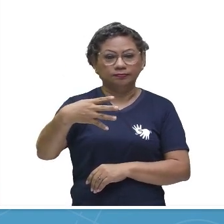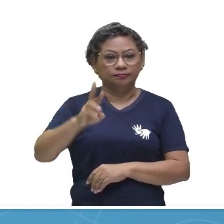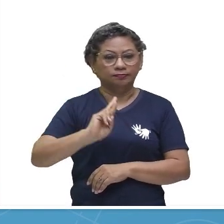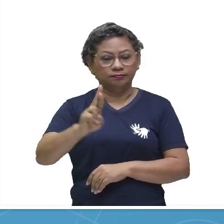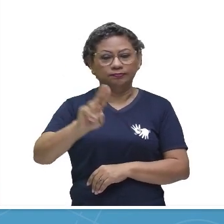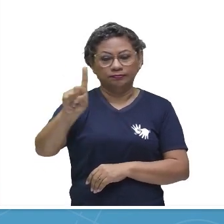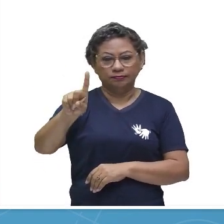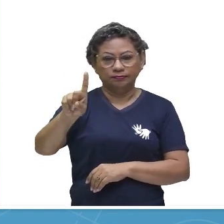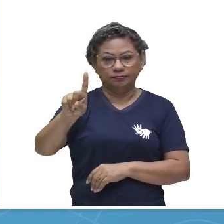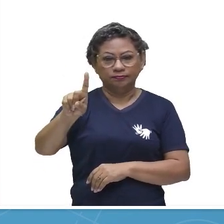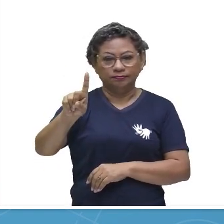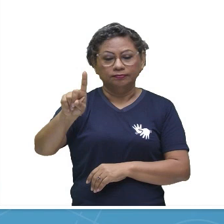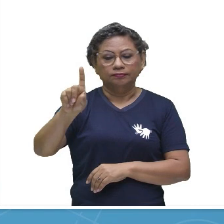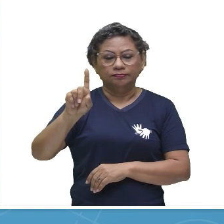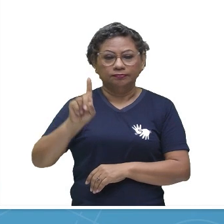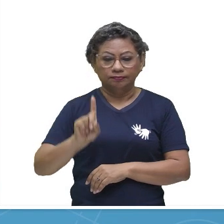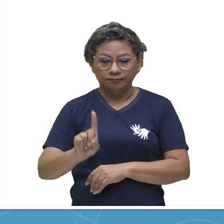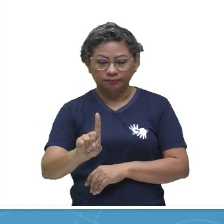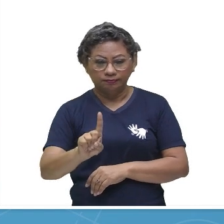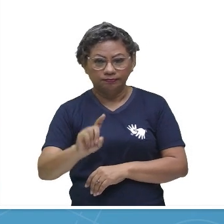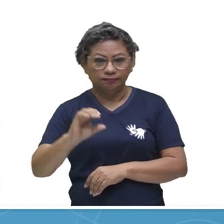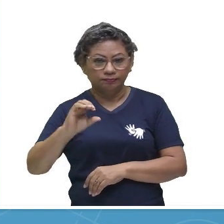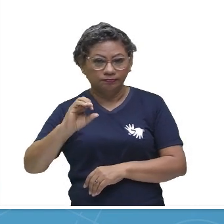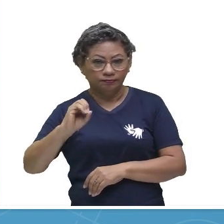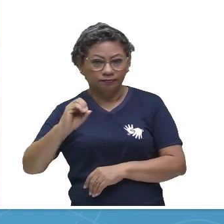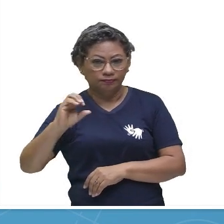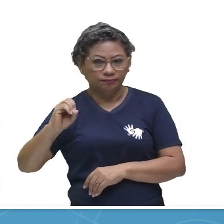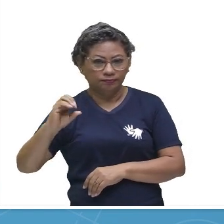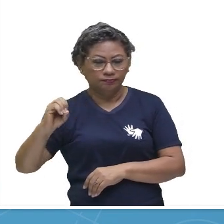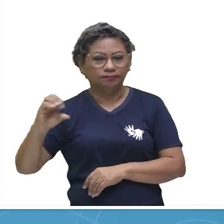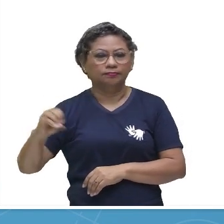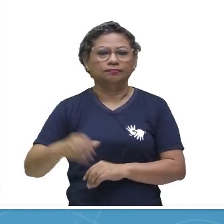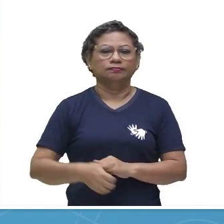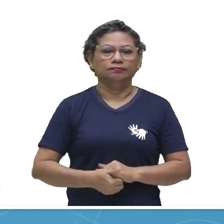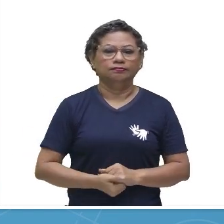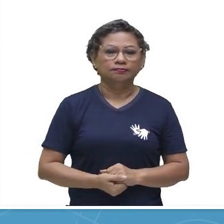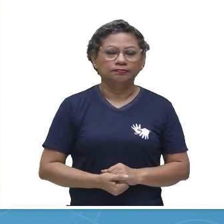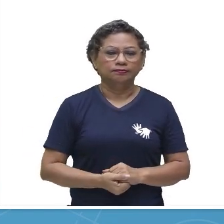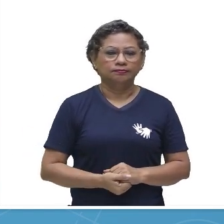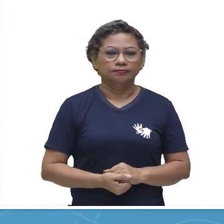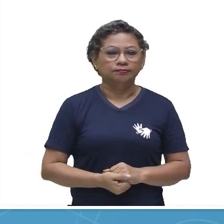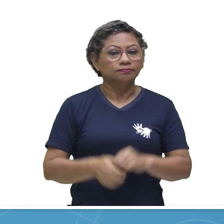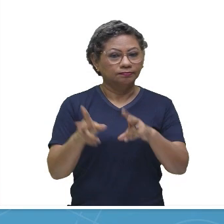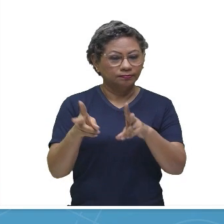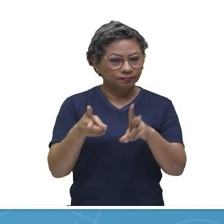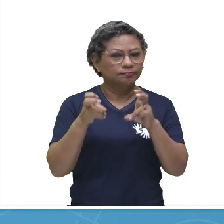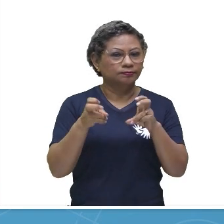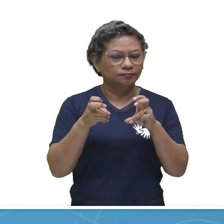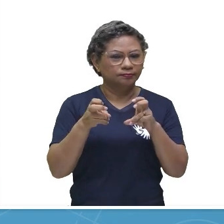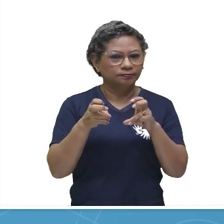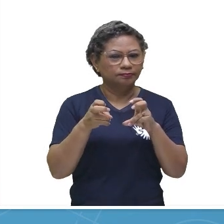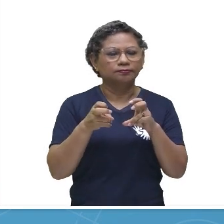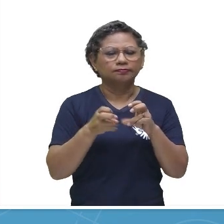1. Tenho 1 à quarta, 1 vezes 1 vezes 1 vezes 1, vai dar 1. E aqui eu tenho